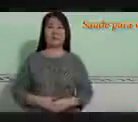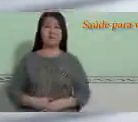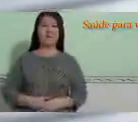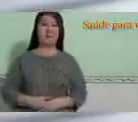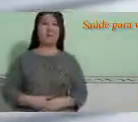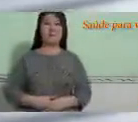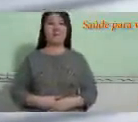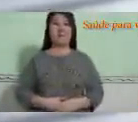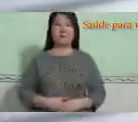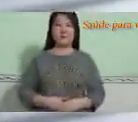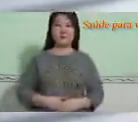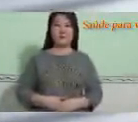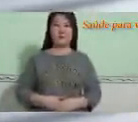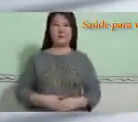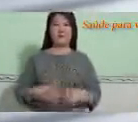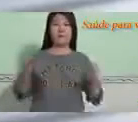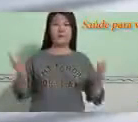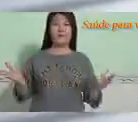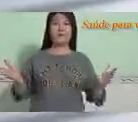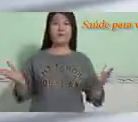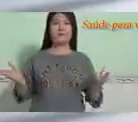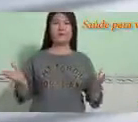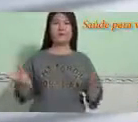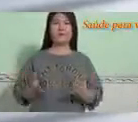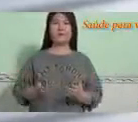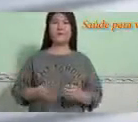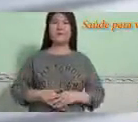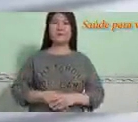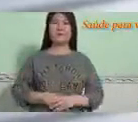e nas articulações, vírgula, que o